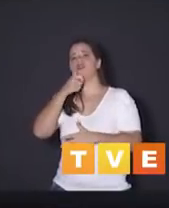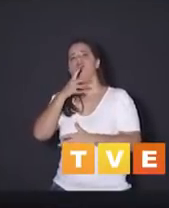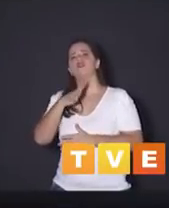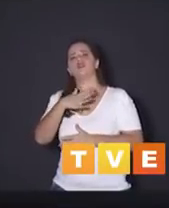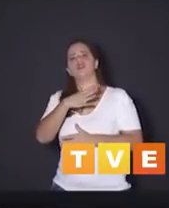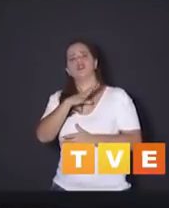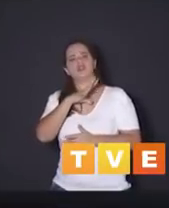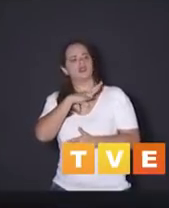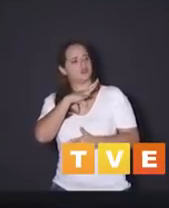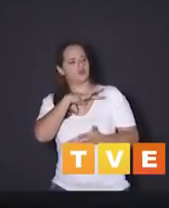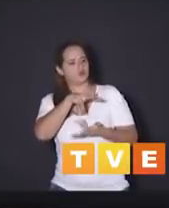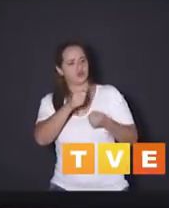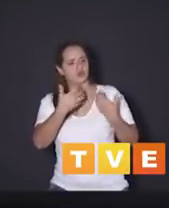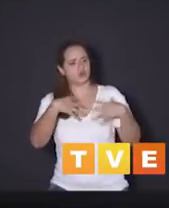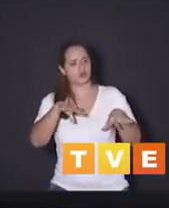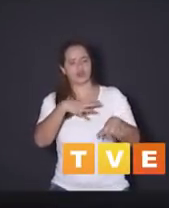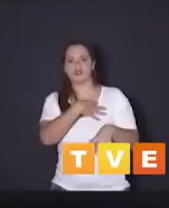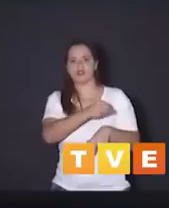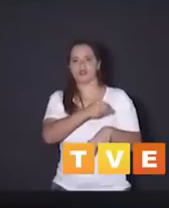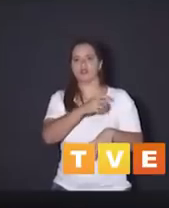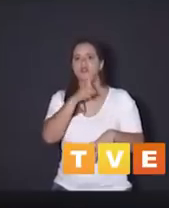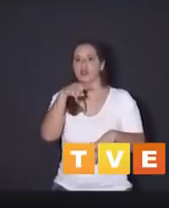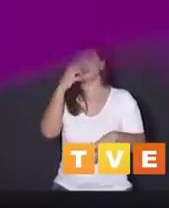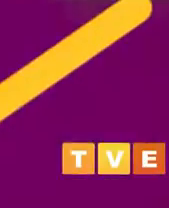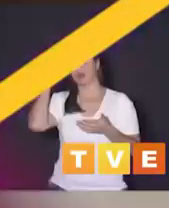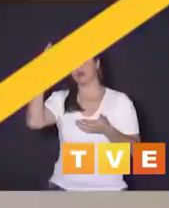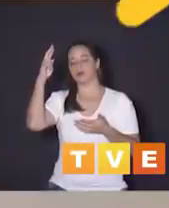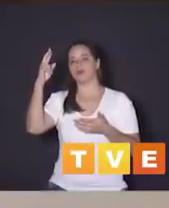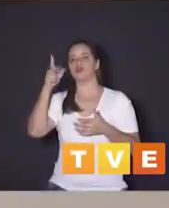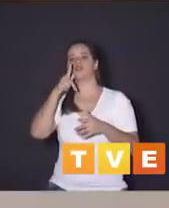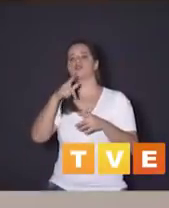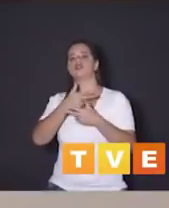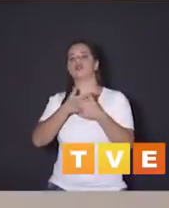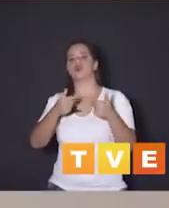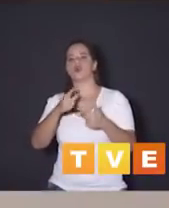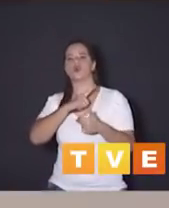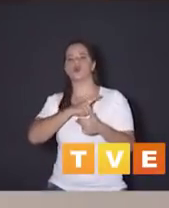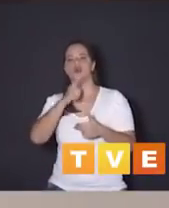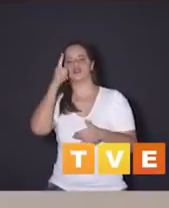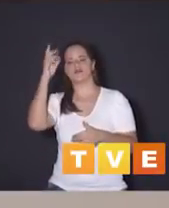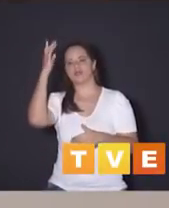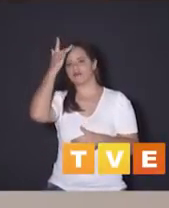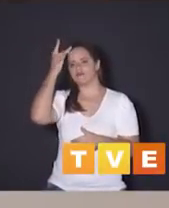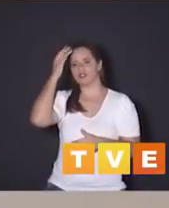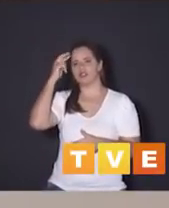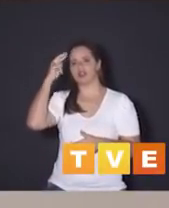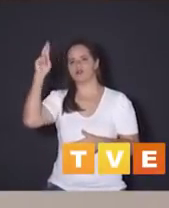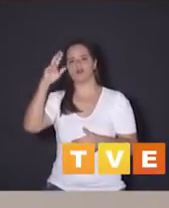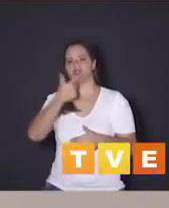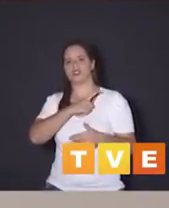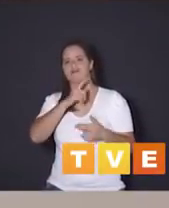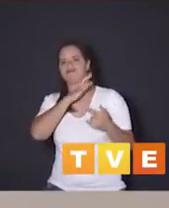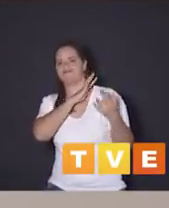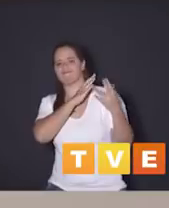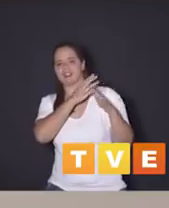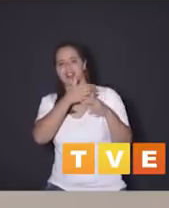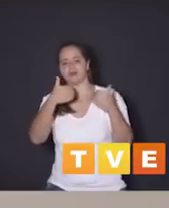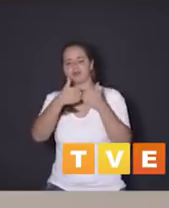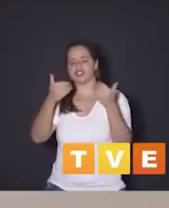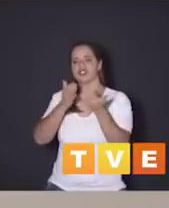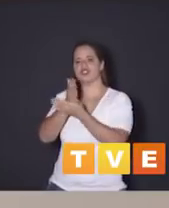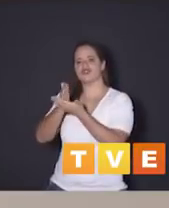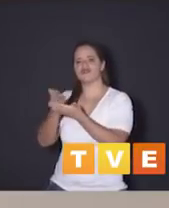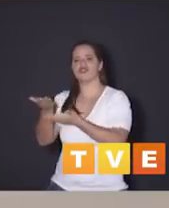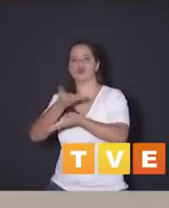se reproduzir isso é muito sério quando você tem um gestor que ele não quer gerir que ele não sabe dividir essas funções